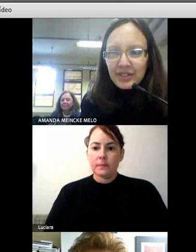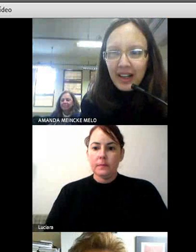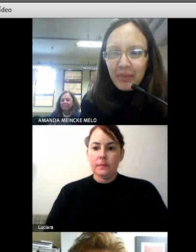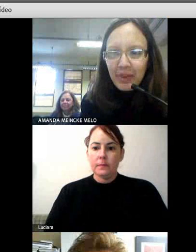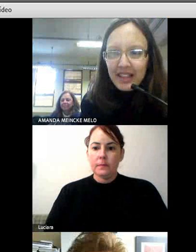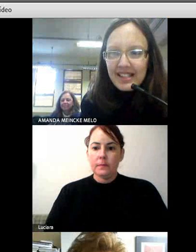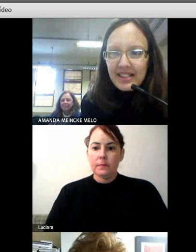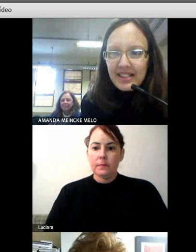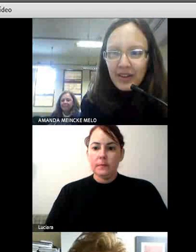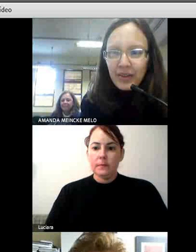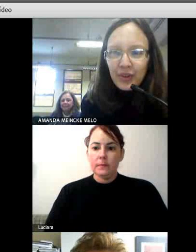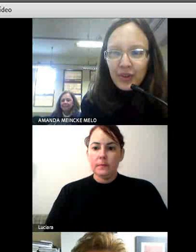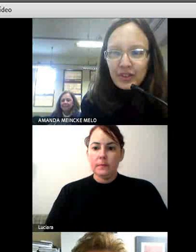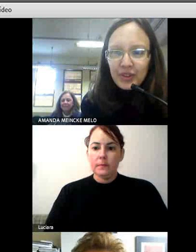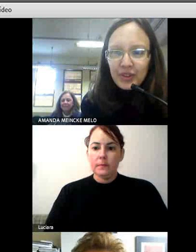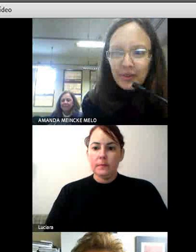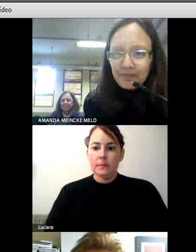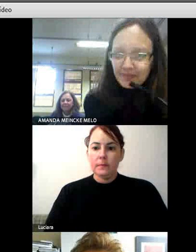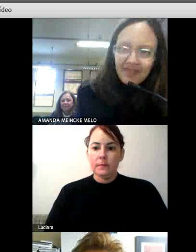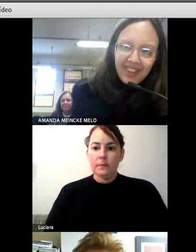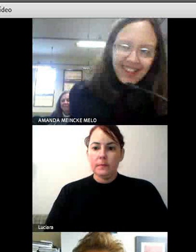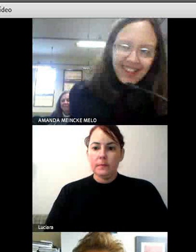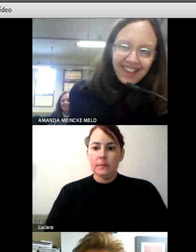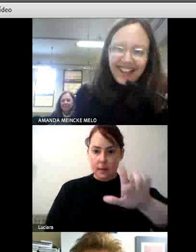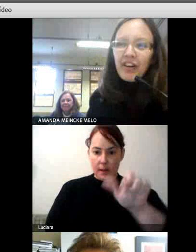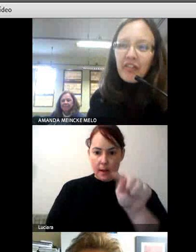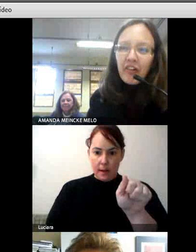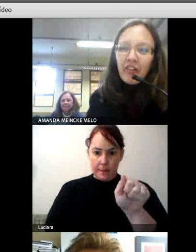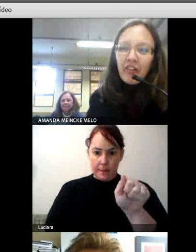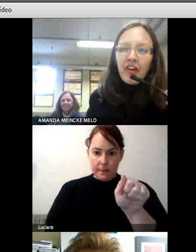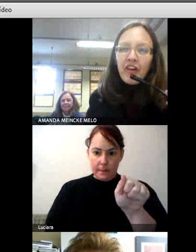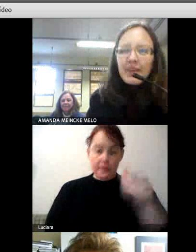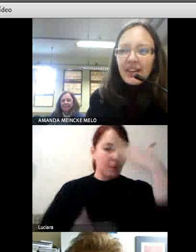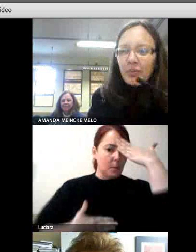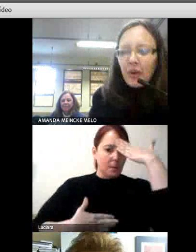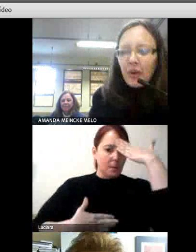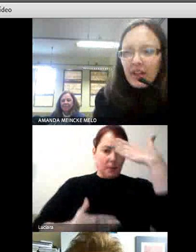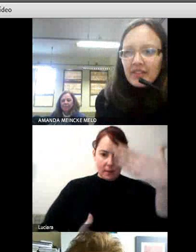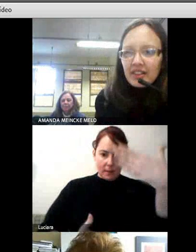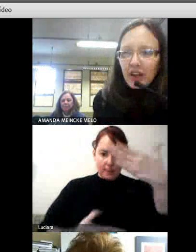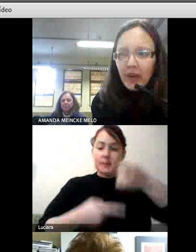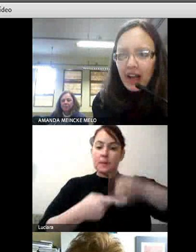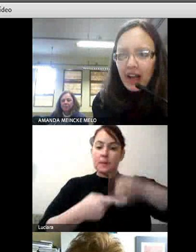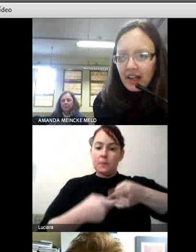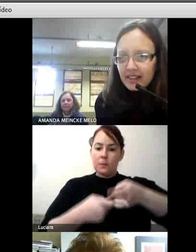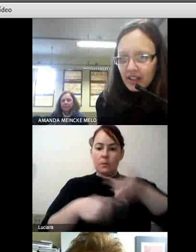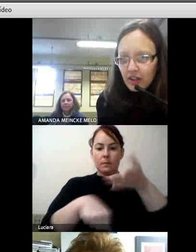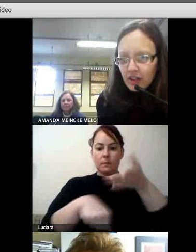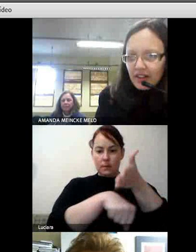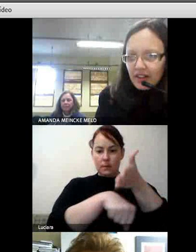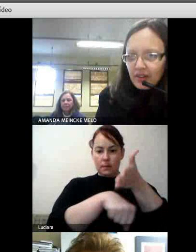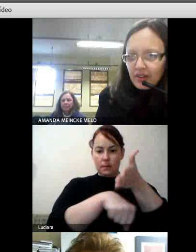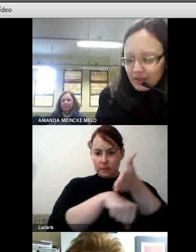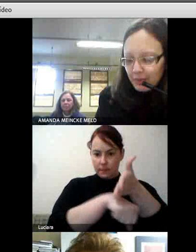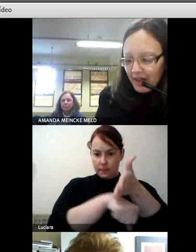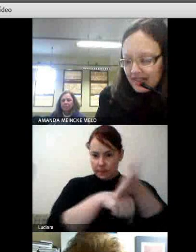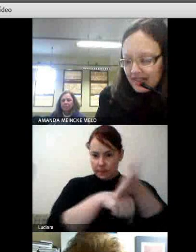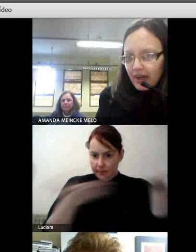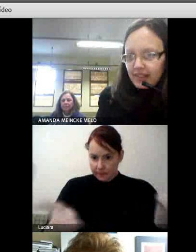sua participação conosco. Então agora nós vamos... Eu vou abrir o momento então para interlocução com